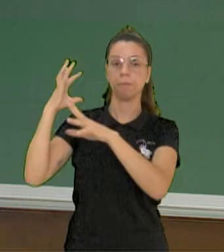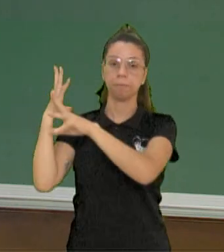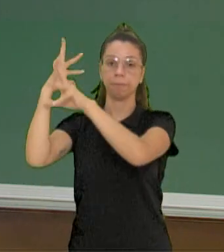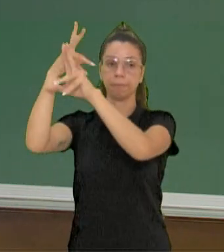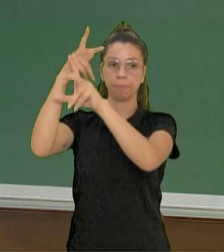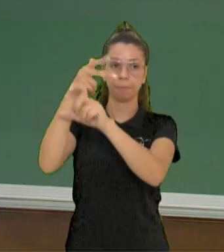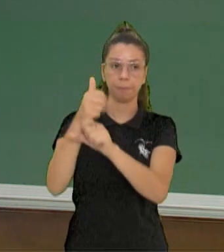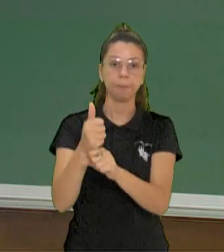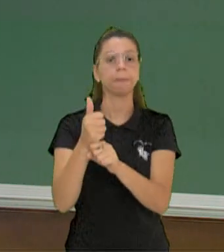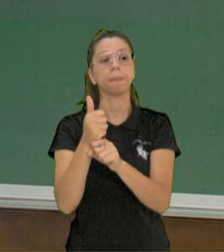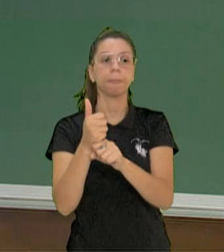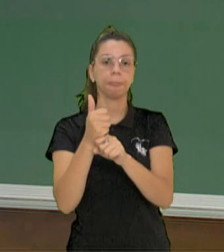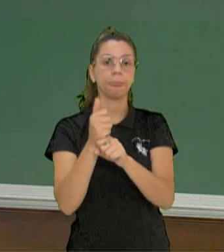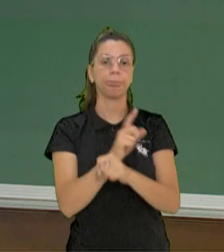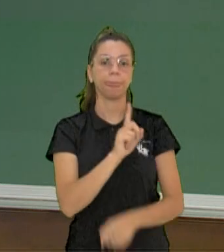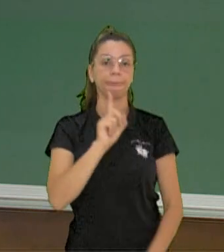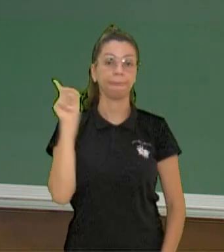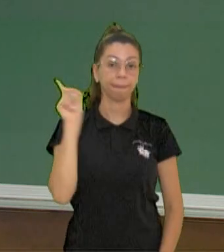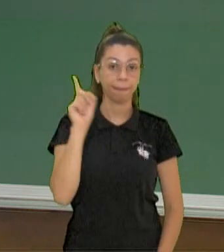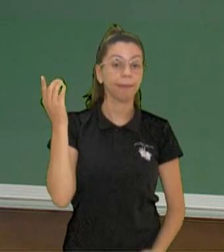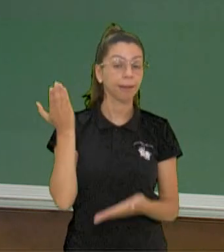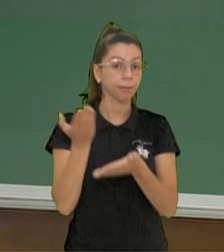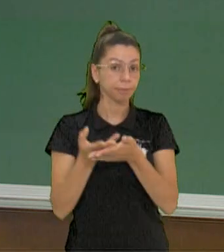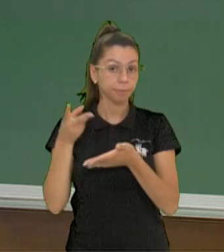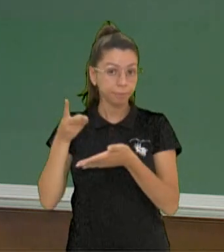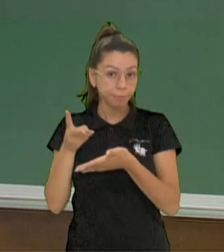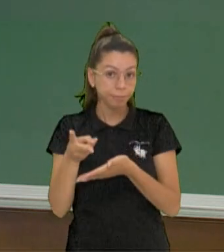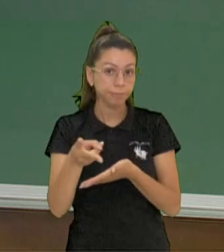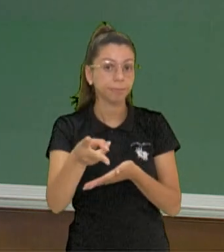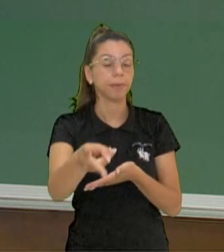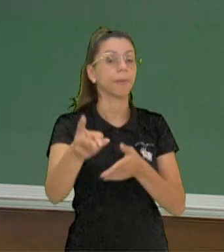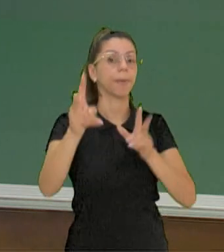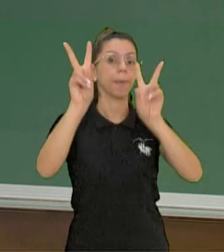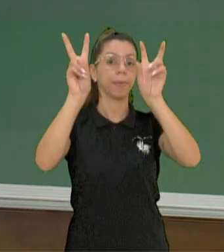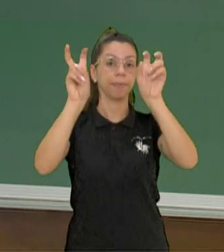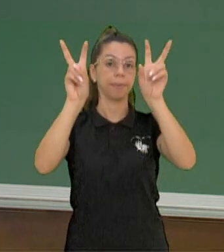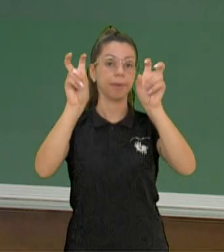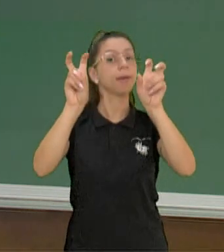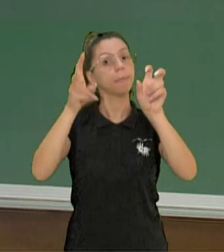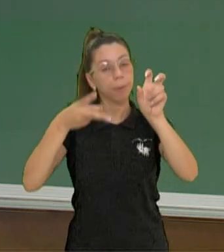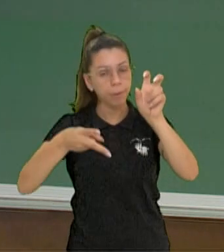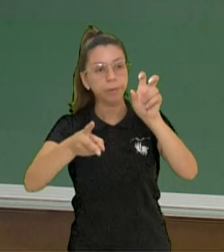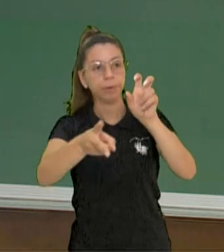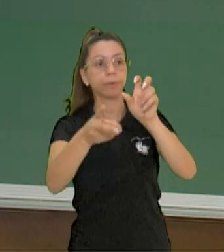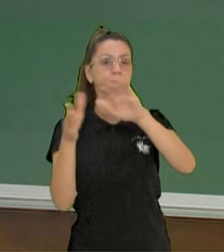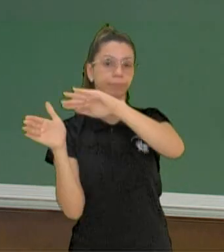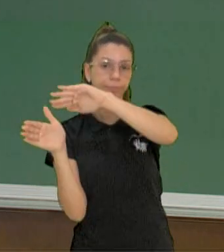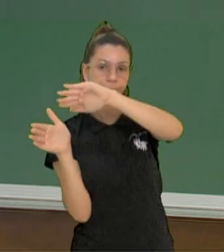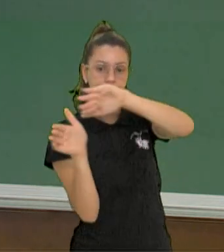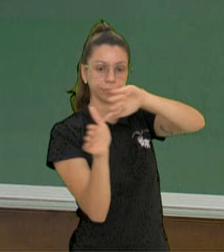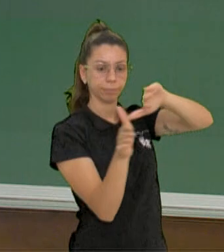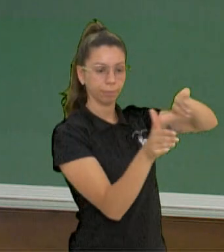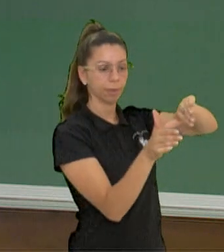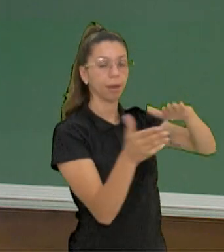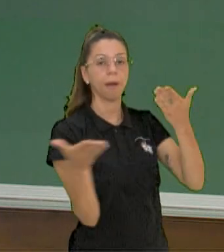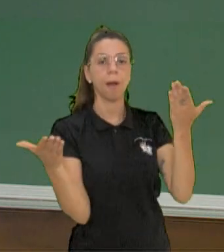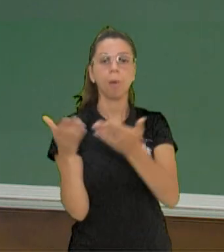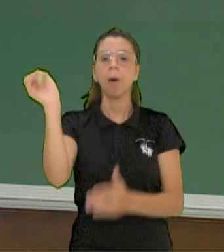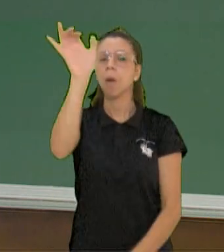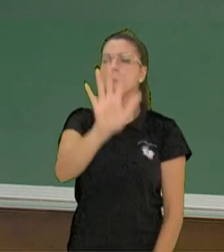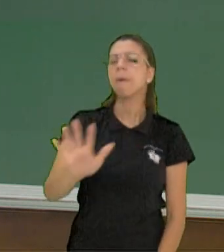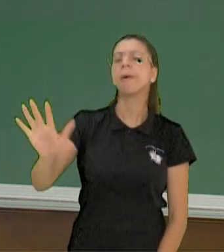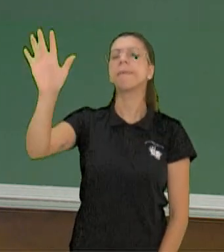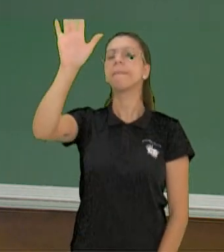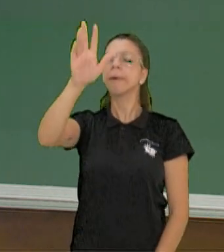função exponencial. Nessa aula nós vamos continuar falando desse assunto e eu trago para vocês aqui uma imagem,